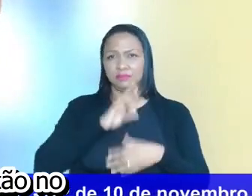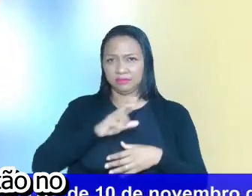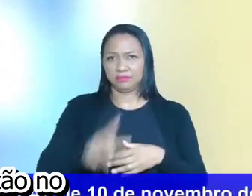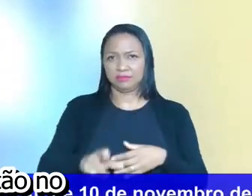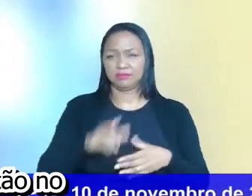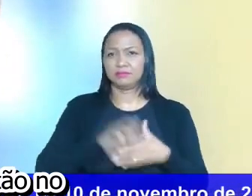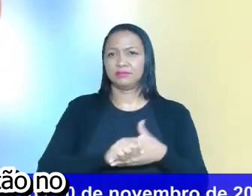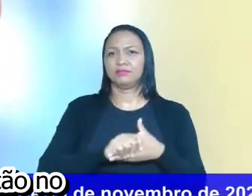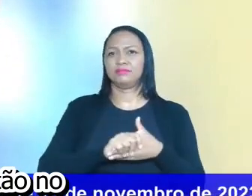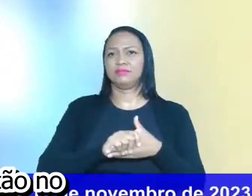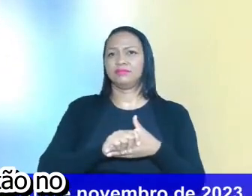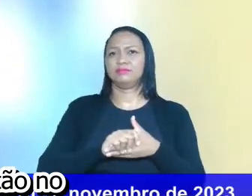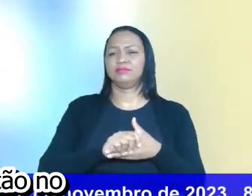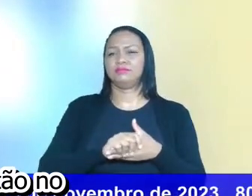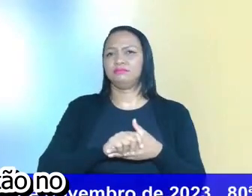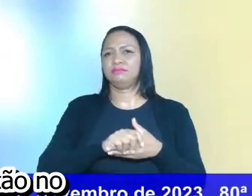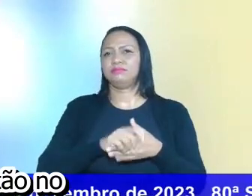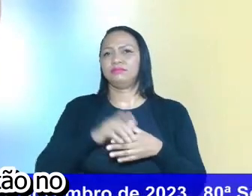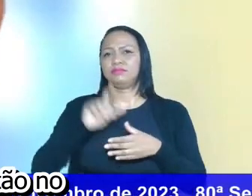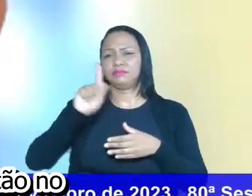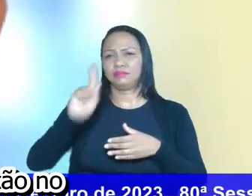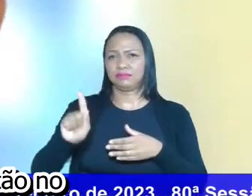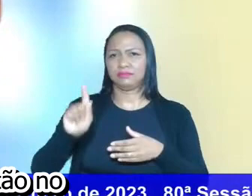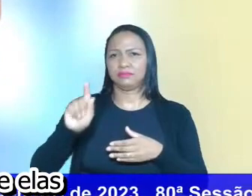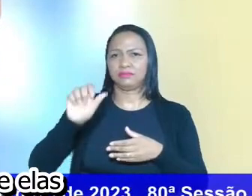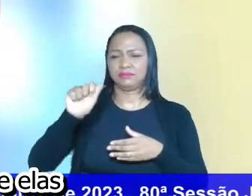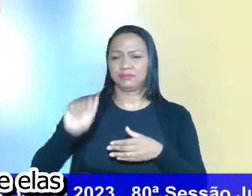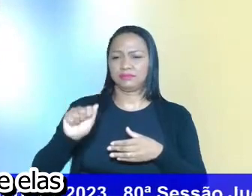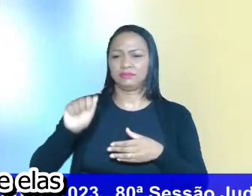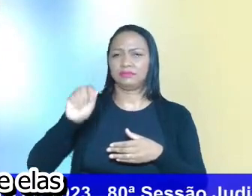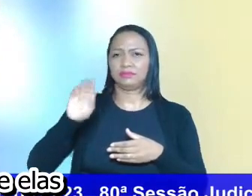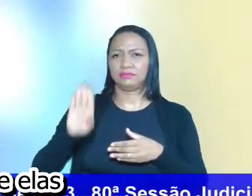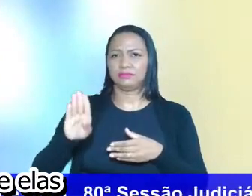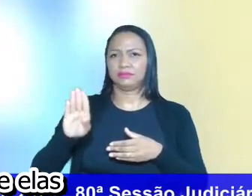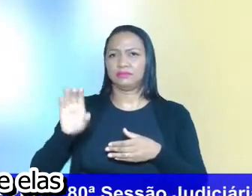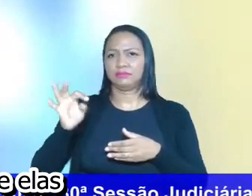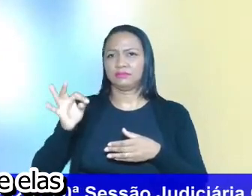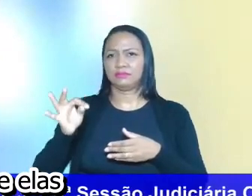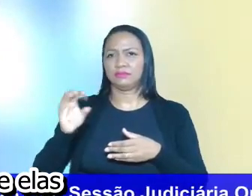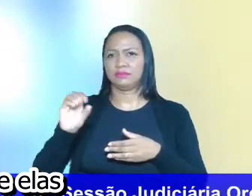da Operação Gambeto, que estão no IPL